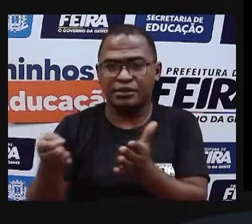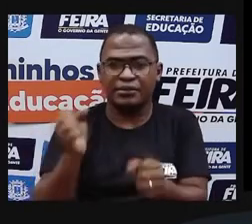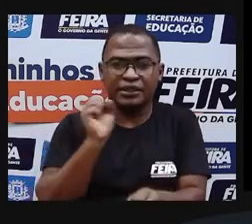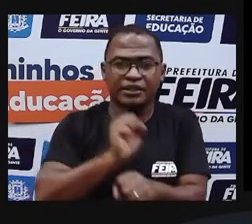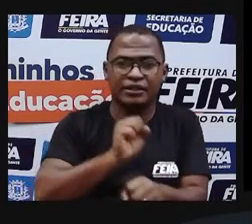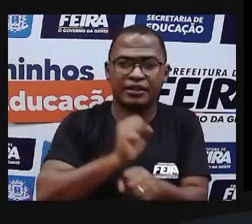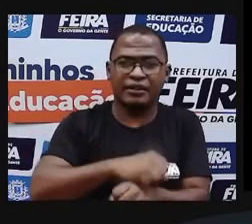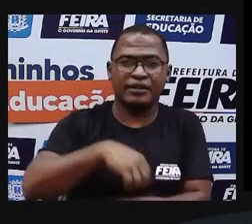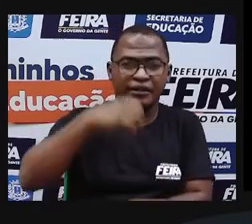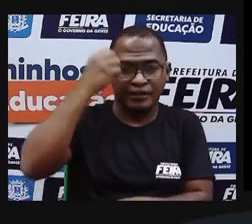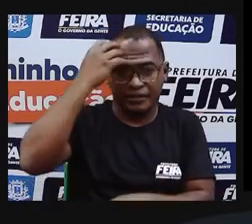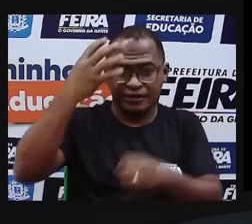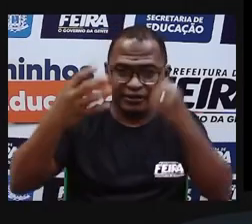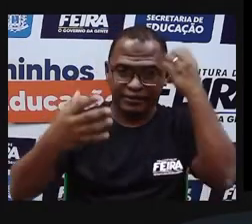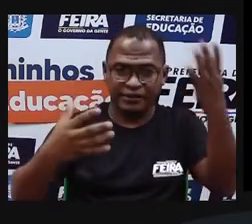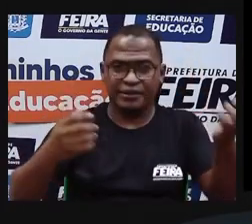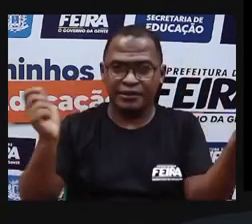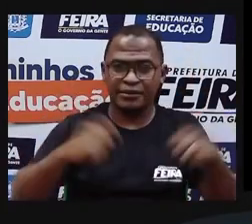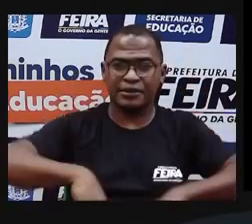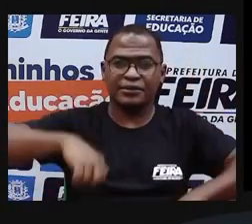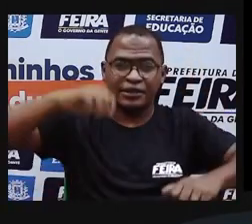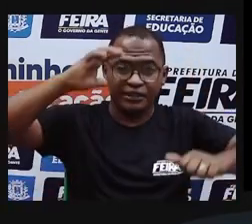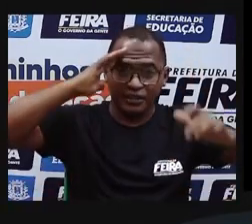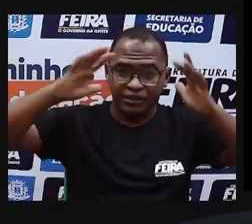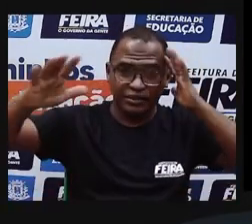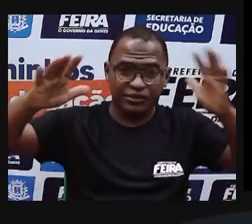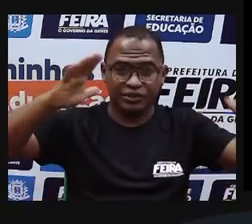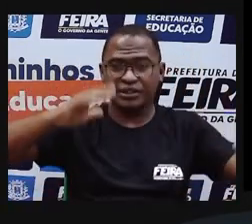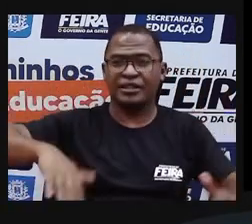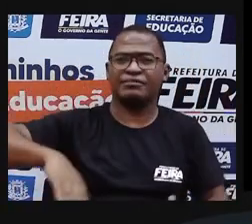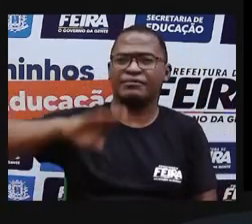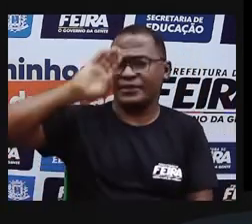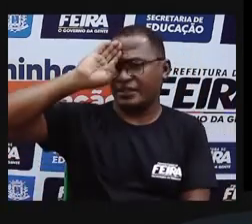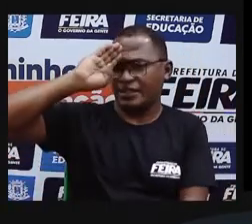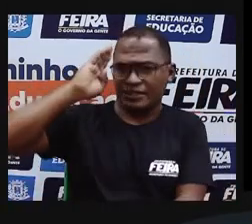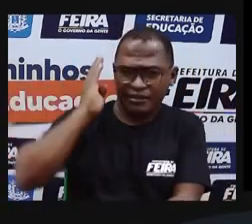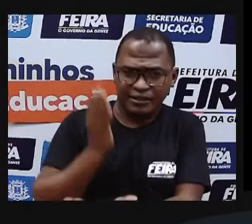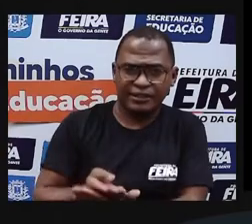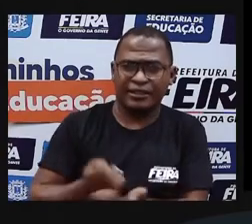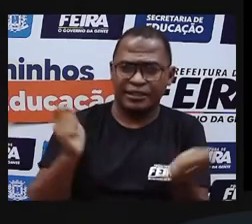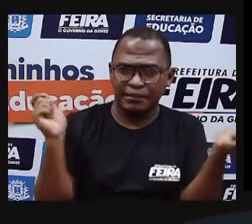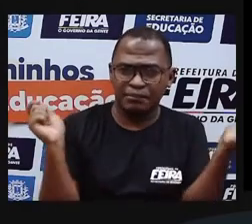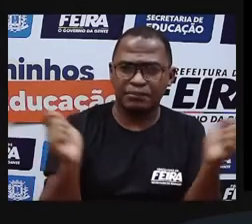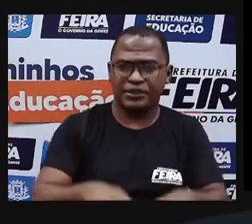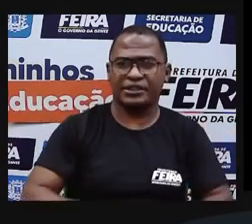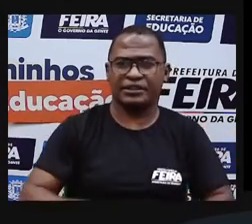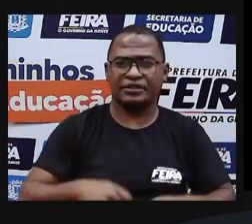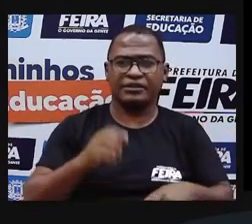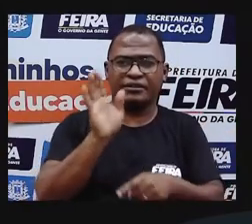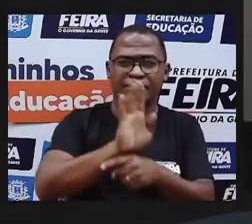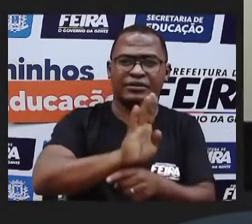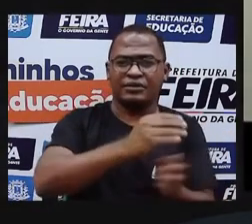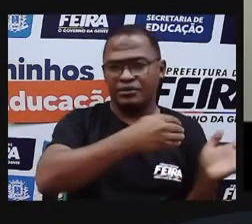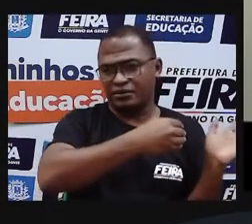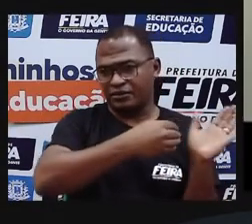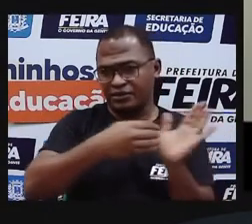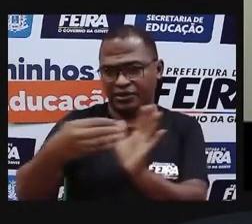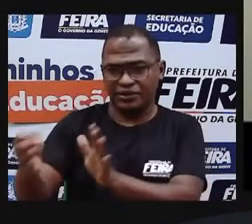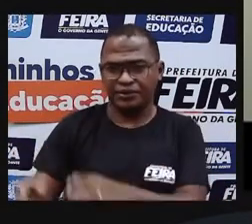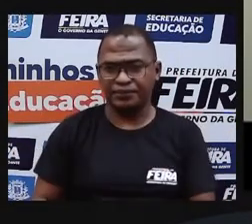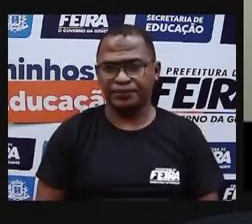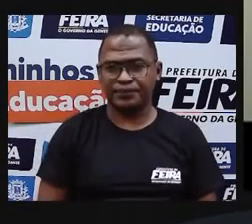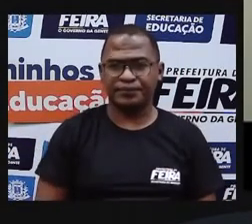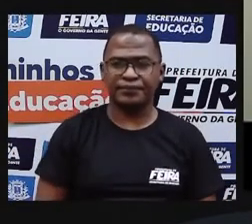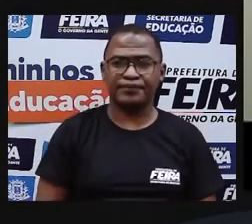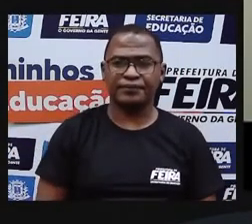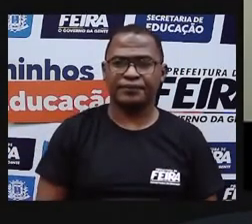esperança, para que a gente não deixe de sonhar, para a gente acreditar que sim, é possível. Vamos assistir ao vídeo?